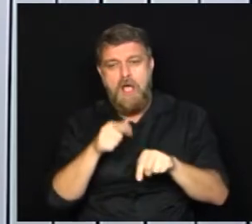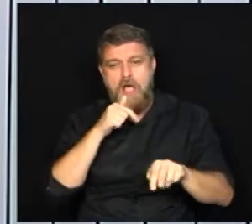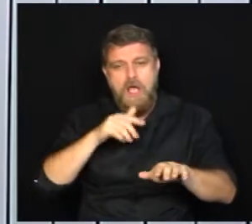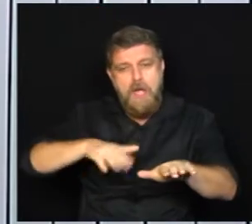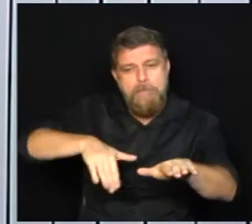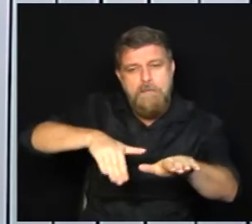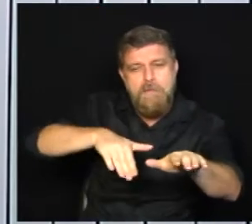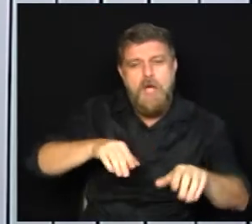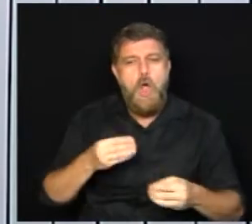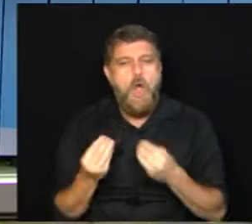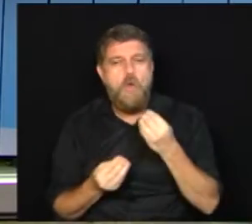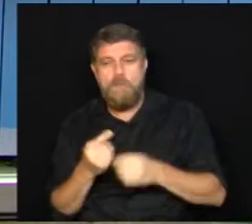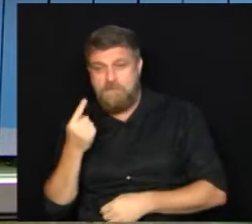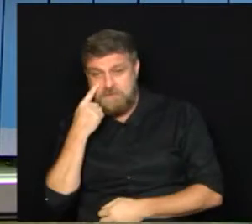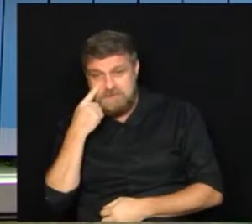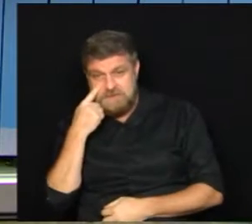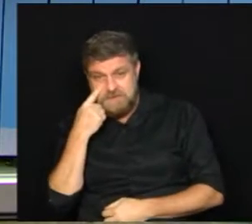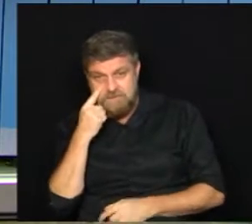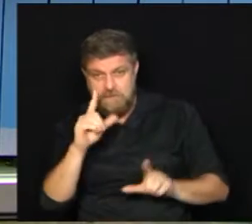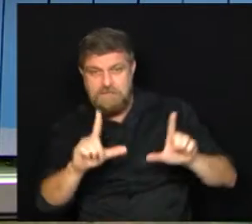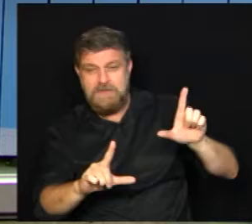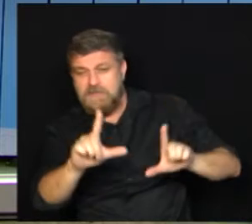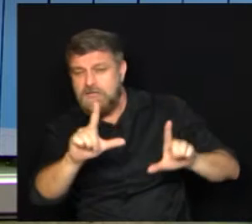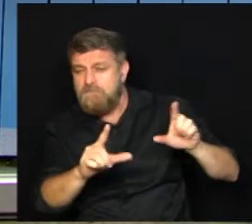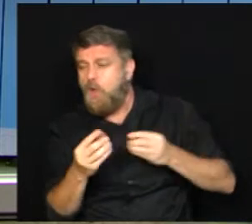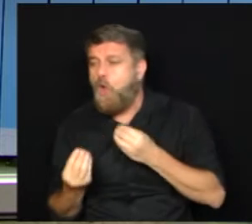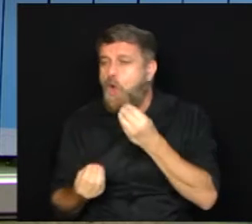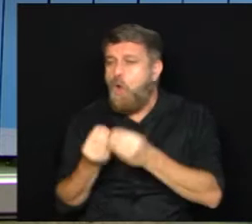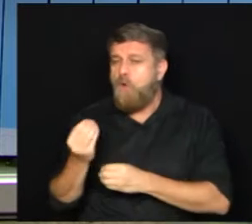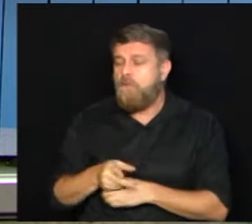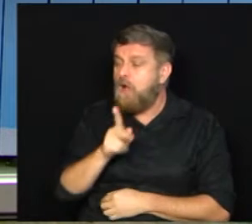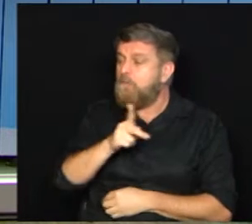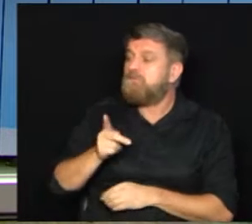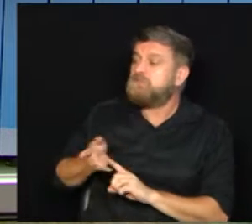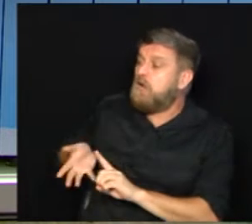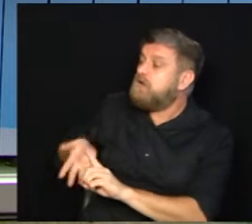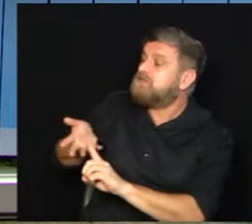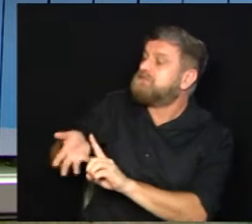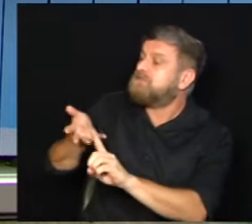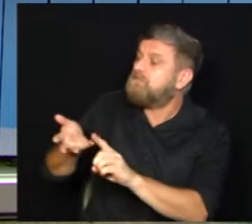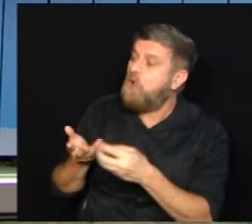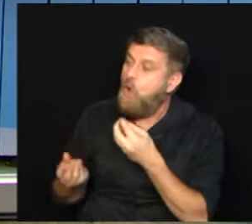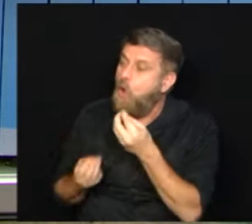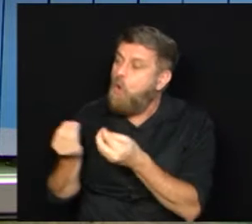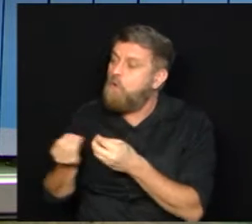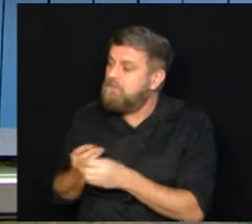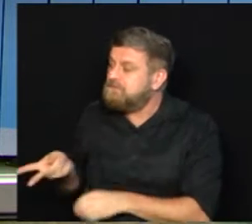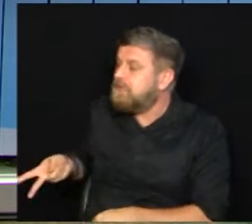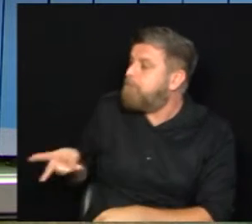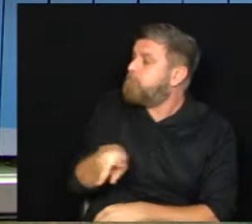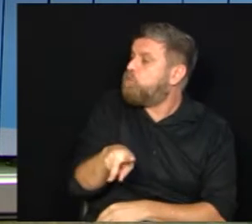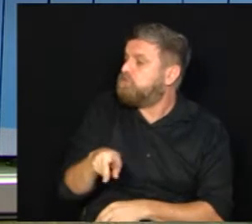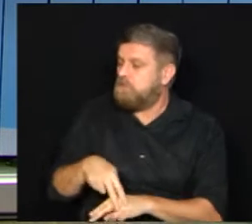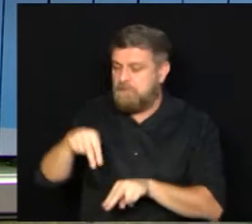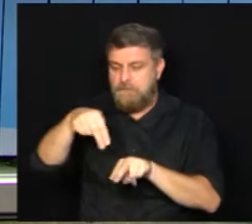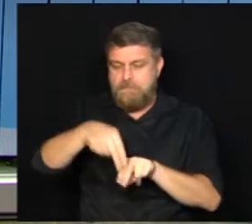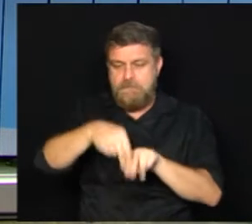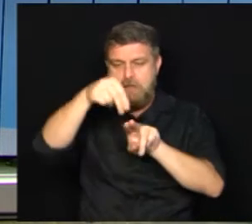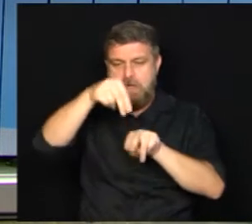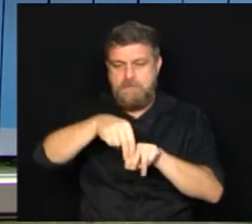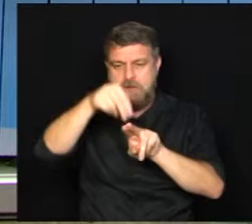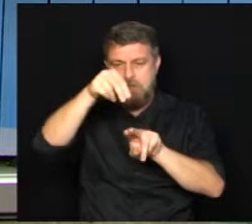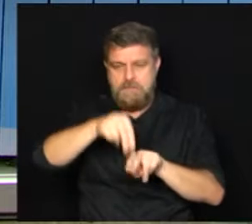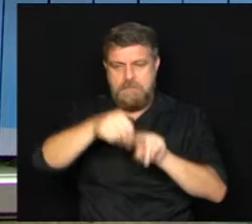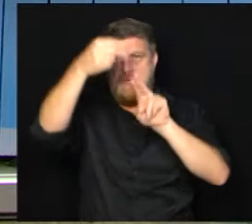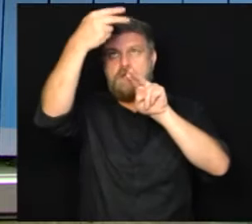sua vida? Você assistiu também pela televisão? Algum professor, alguém falou com você desta modalidade? Não,